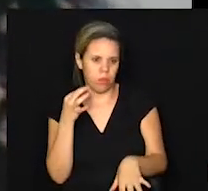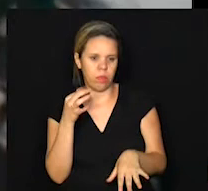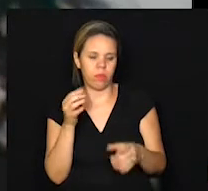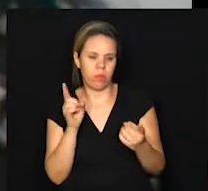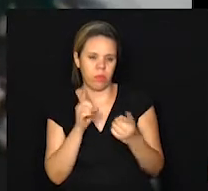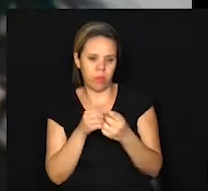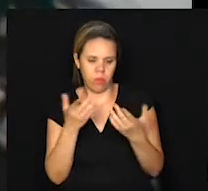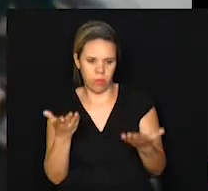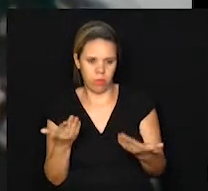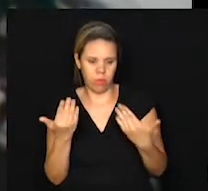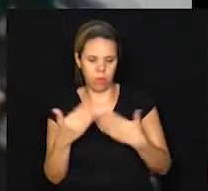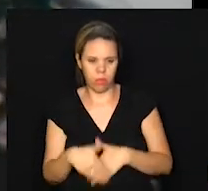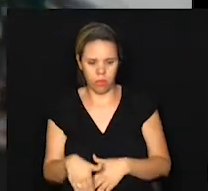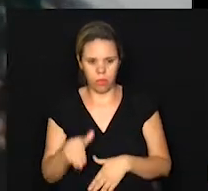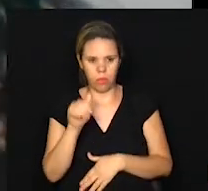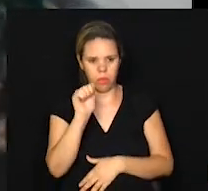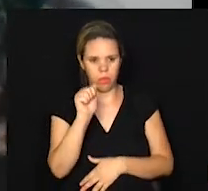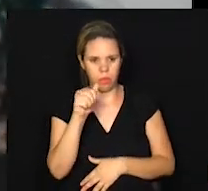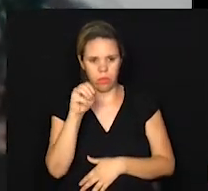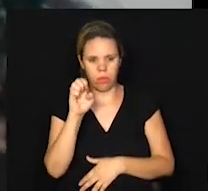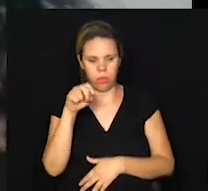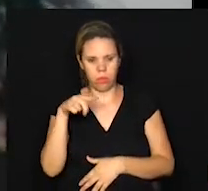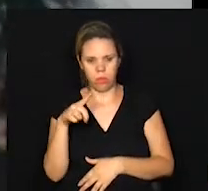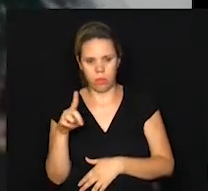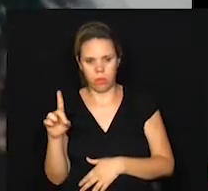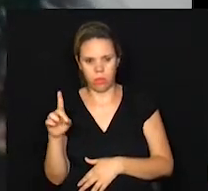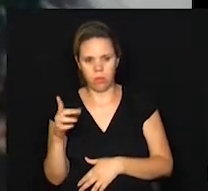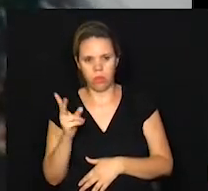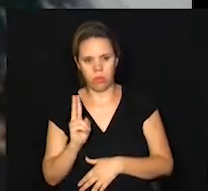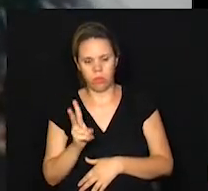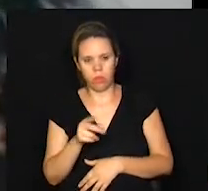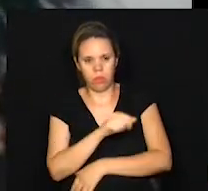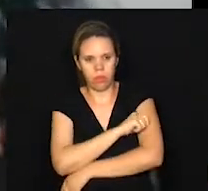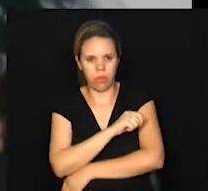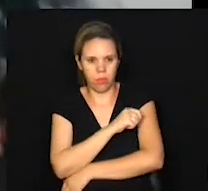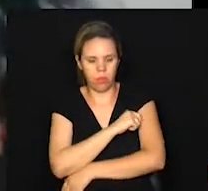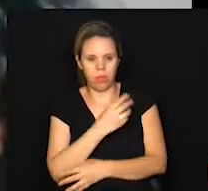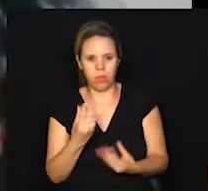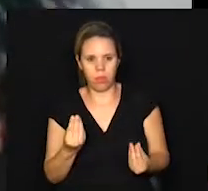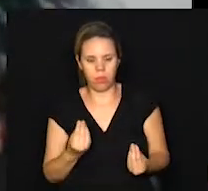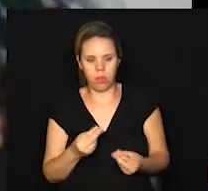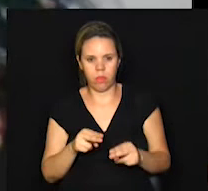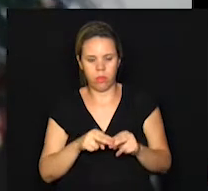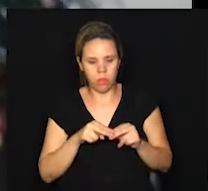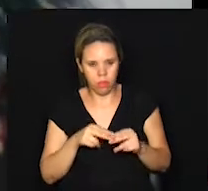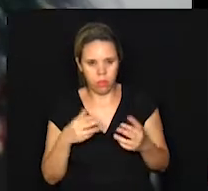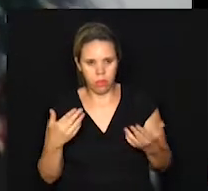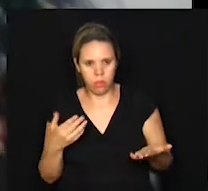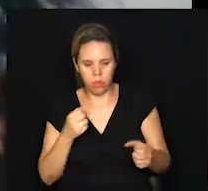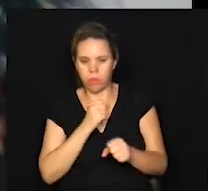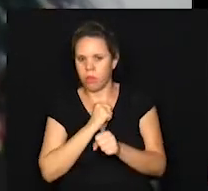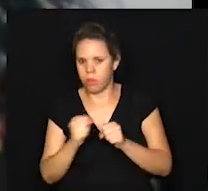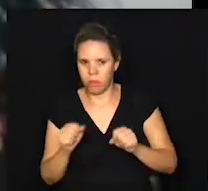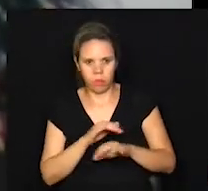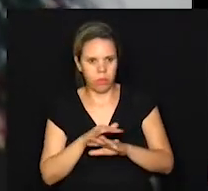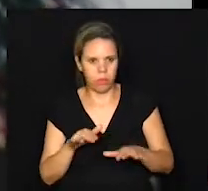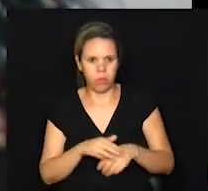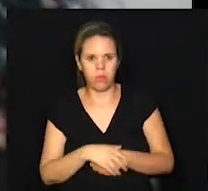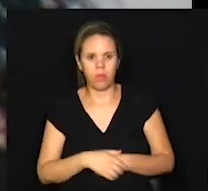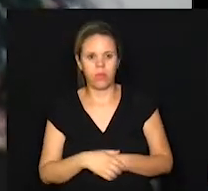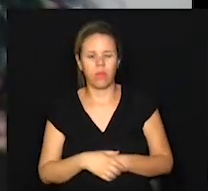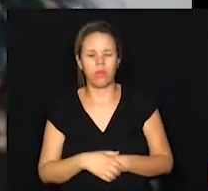prestarem a nota ENAD. Ele disse: continua sendo aluno demais, portanto, reprove.